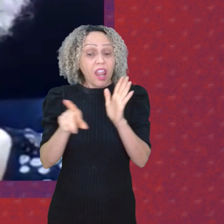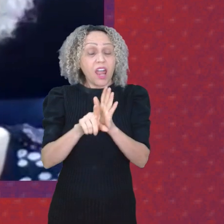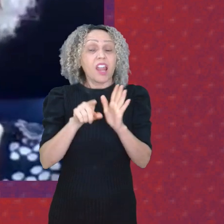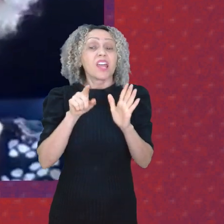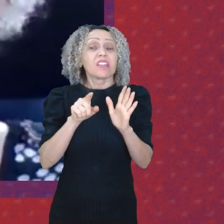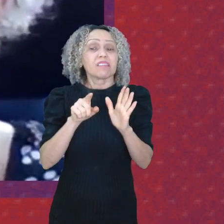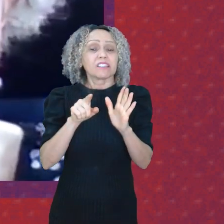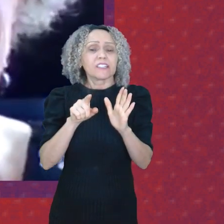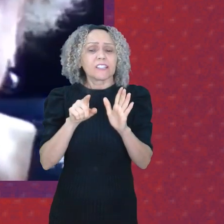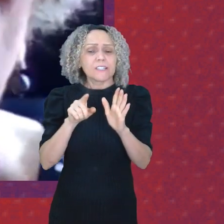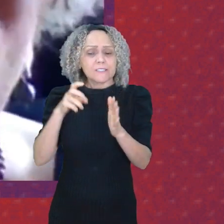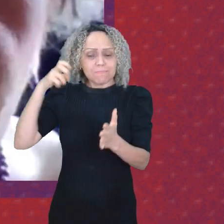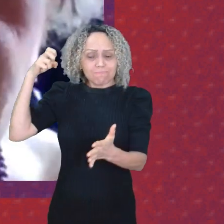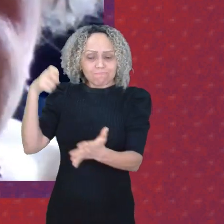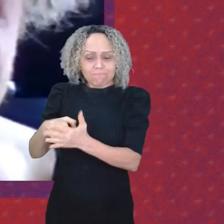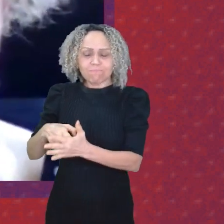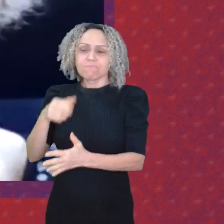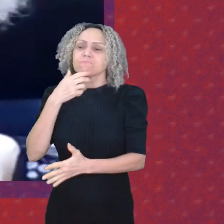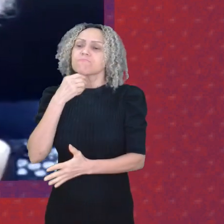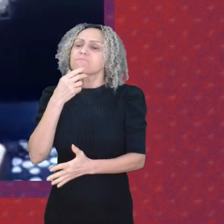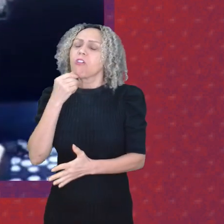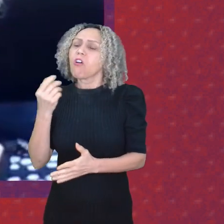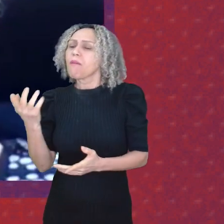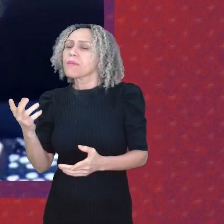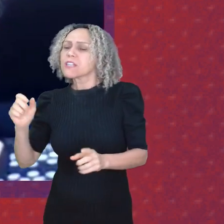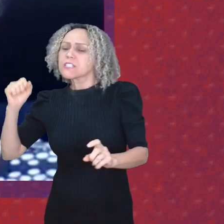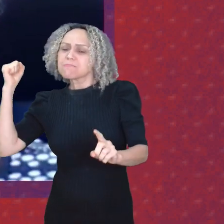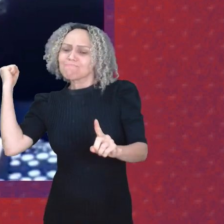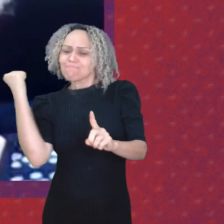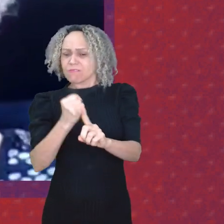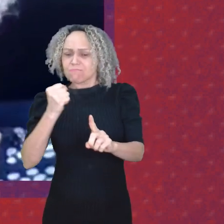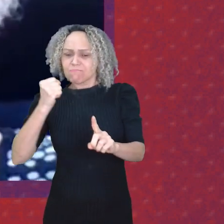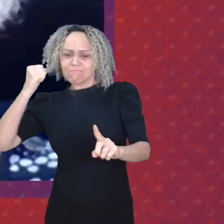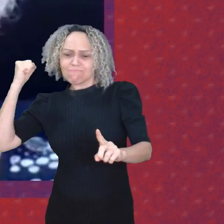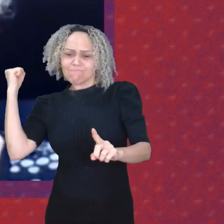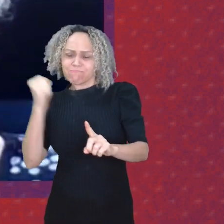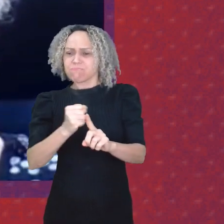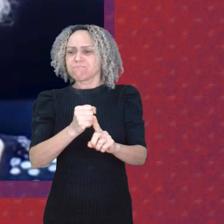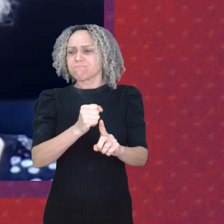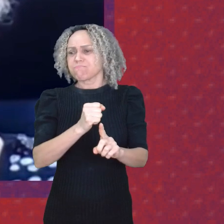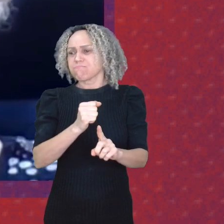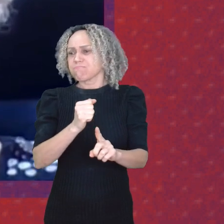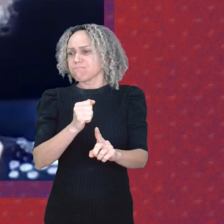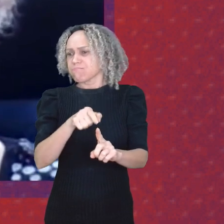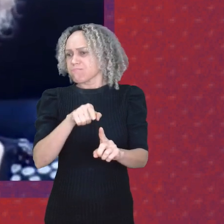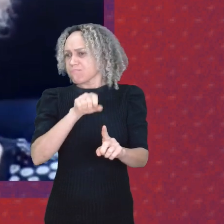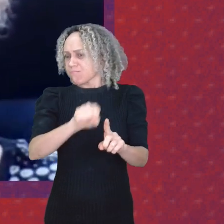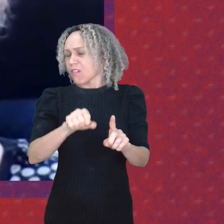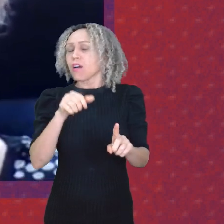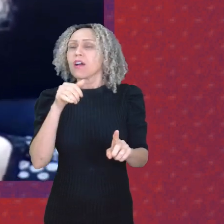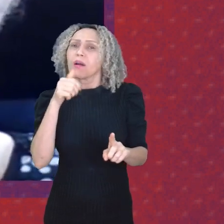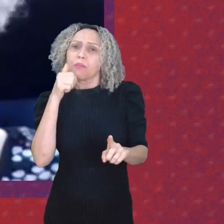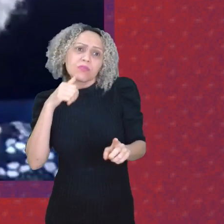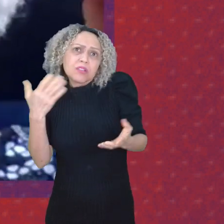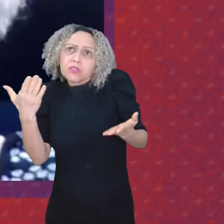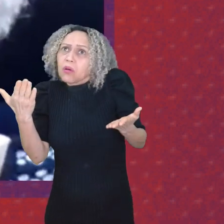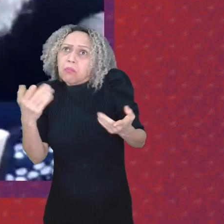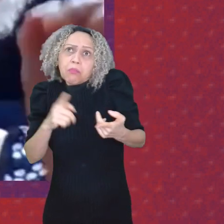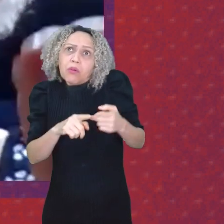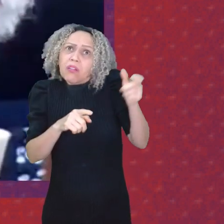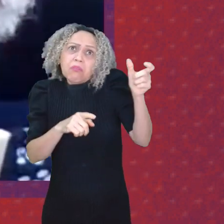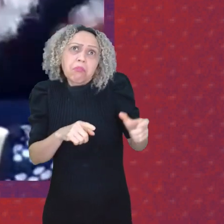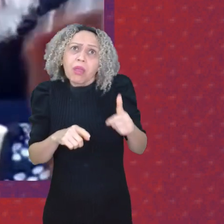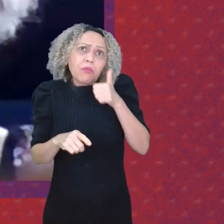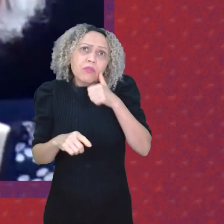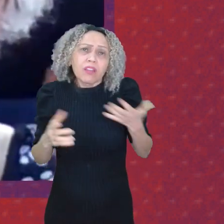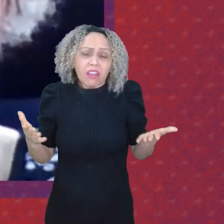E é assustador o aumento do feminicídio. O feminicídio